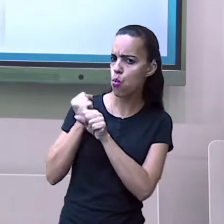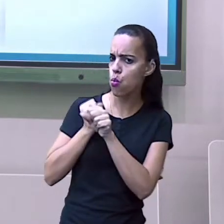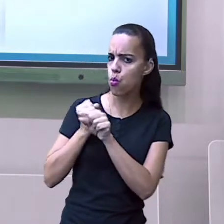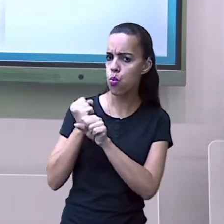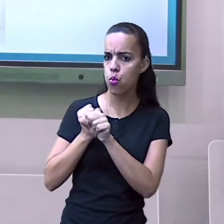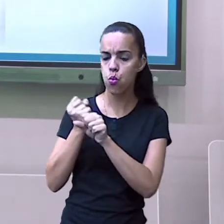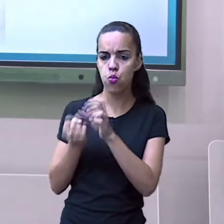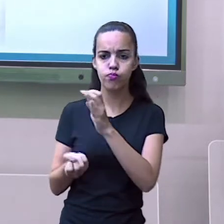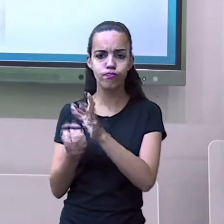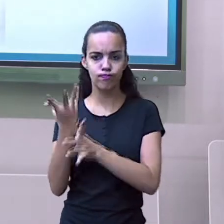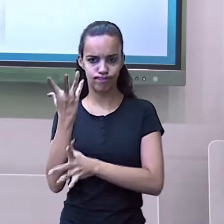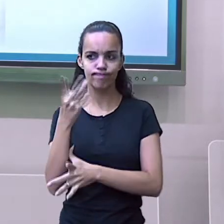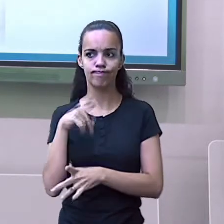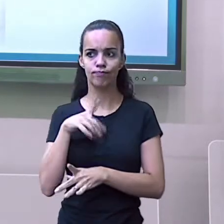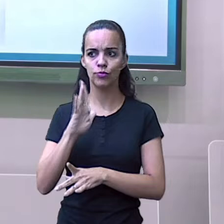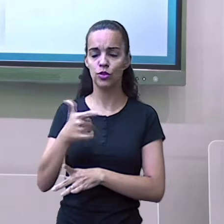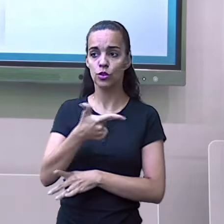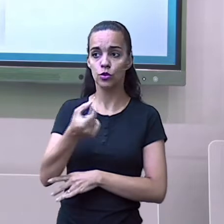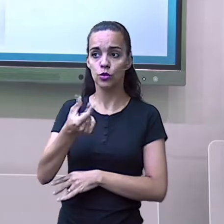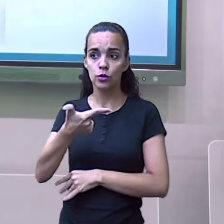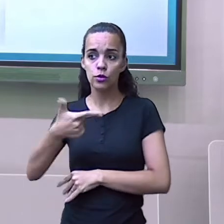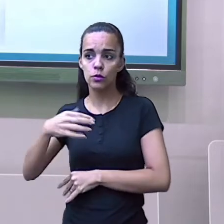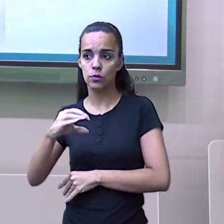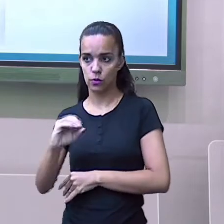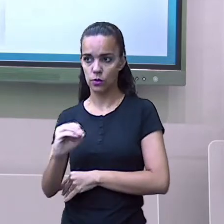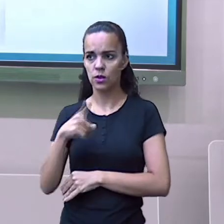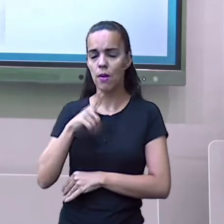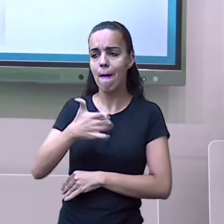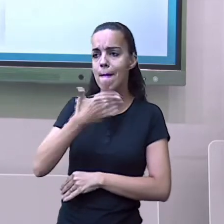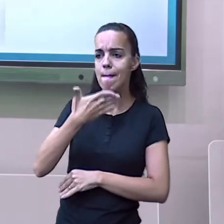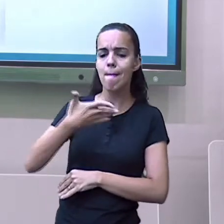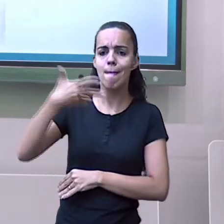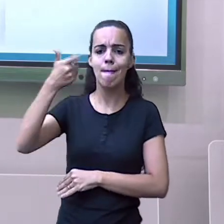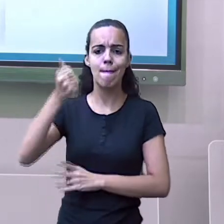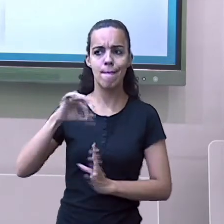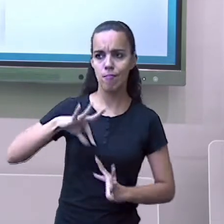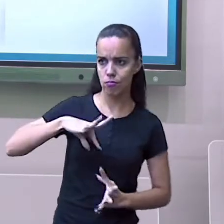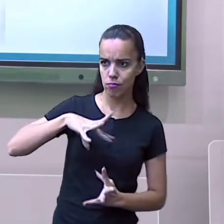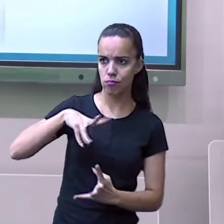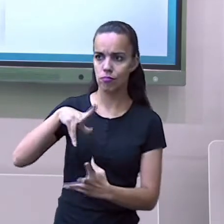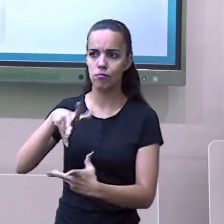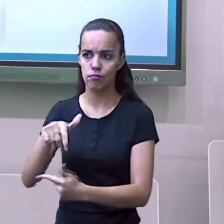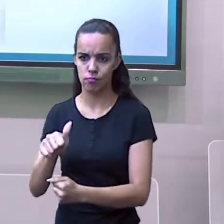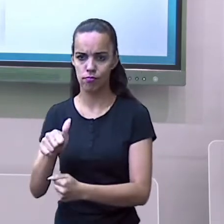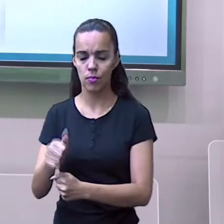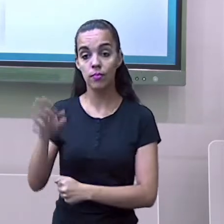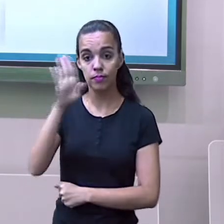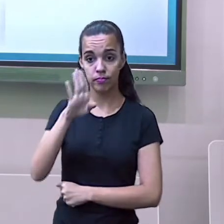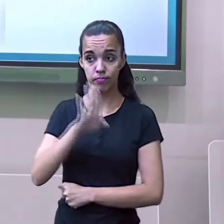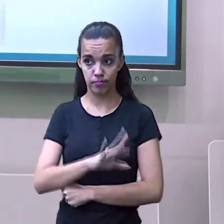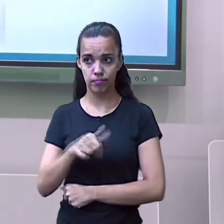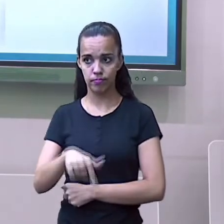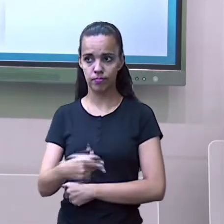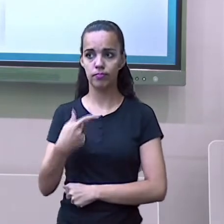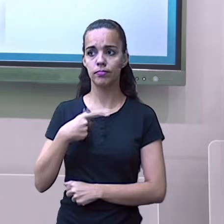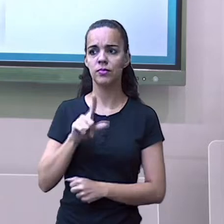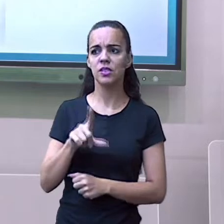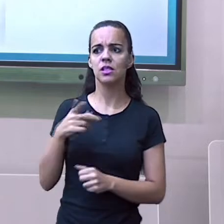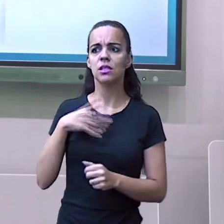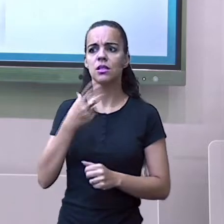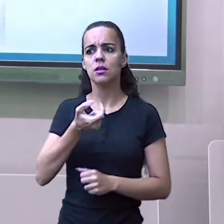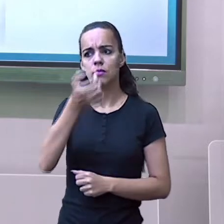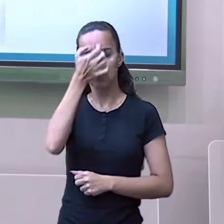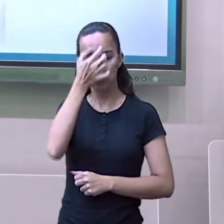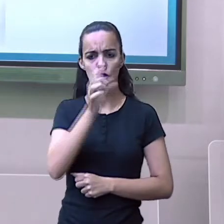em 2020. Considerado um dos melhores do mundo, o CDC brasileiro foi criado em 11